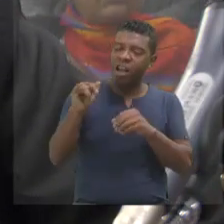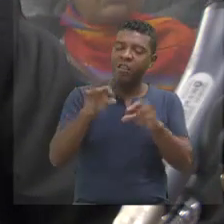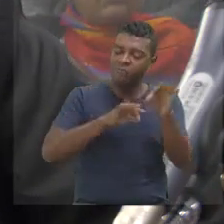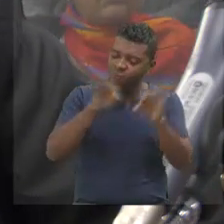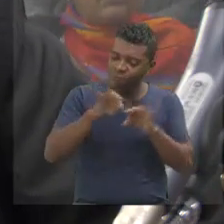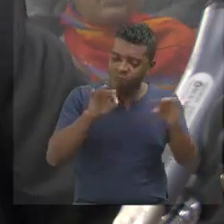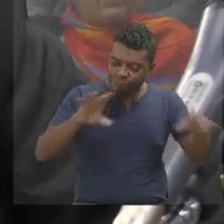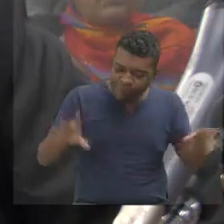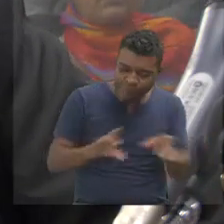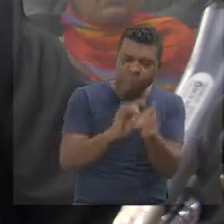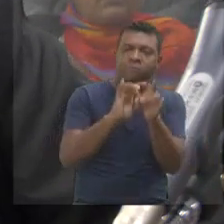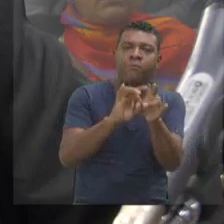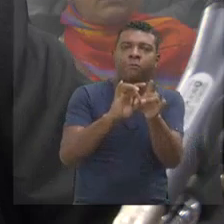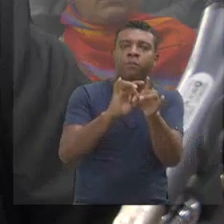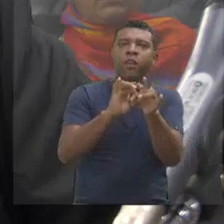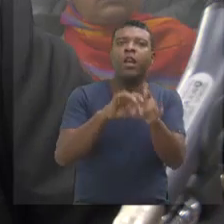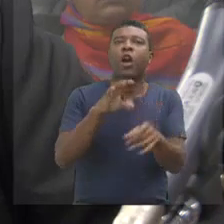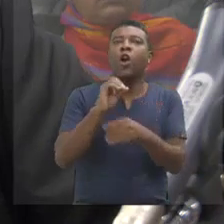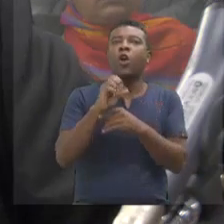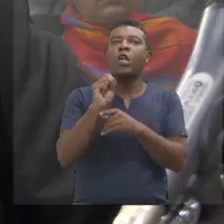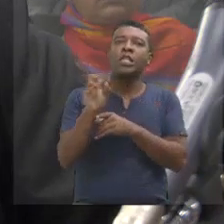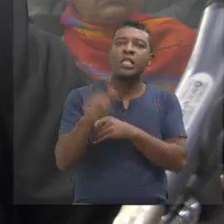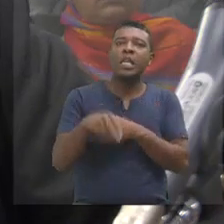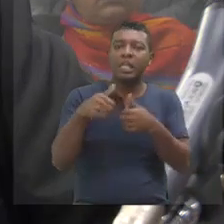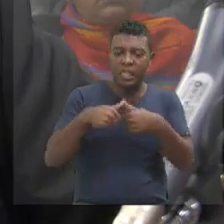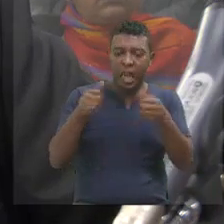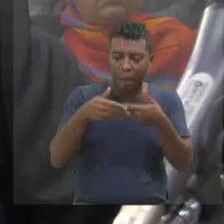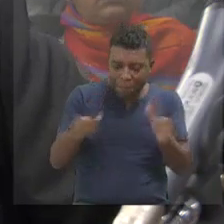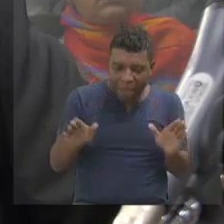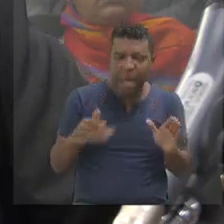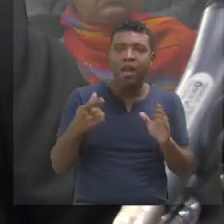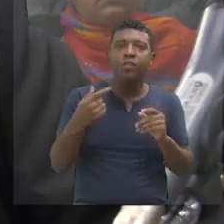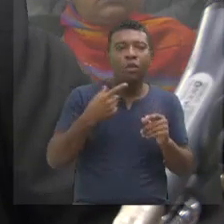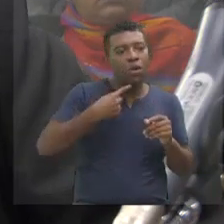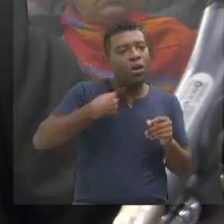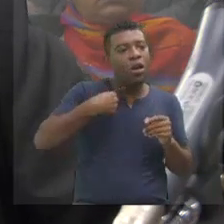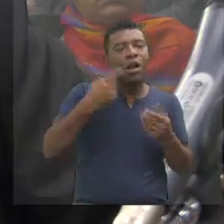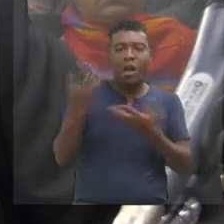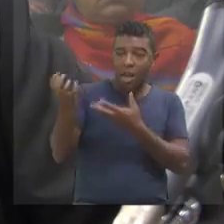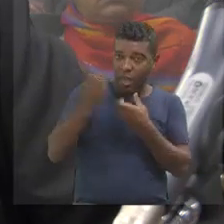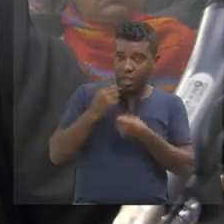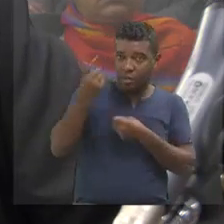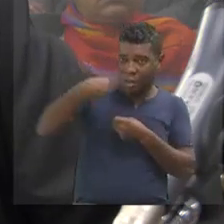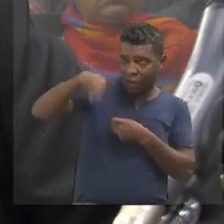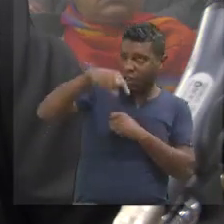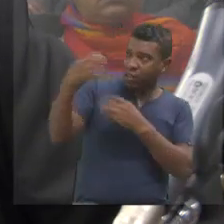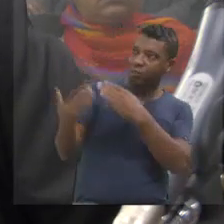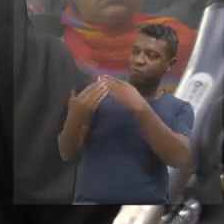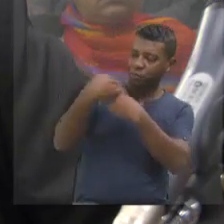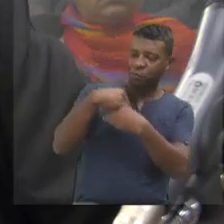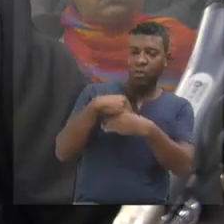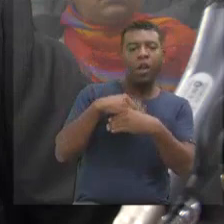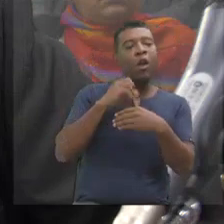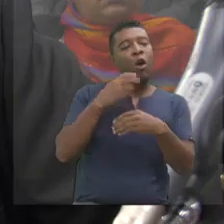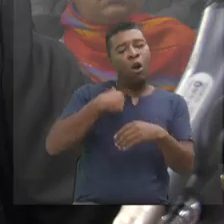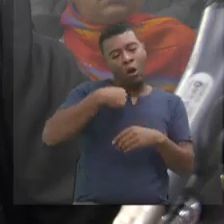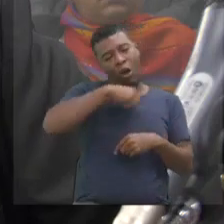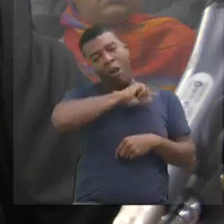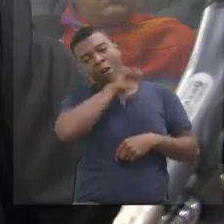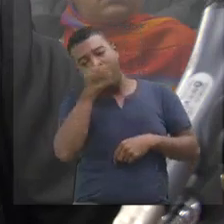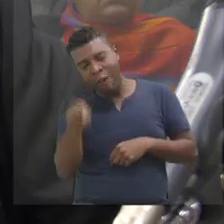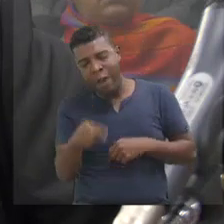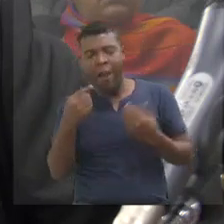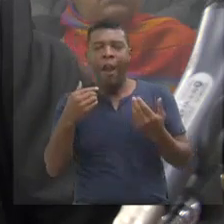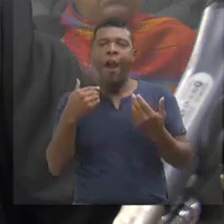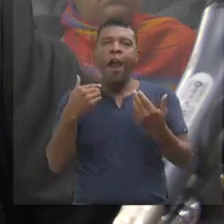está aberto para receber vocês lá para a gente vir conversar pra gente dialogar porque acima de tudo para finalizar minha